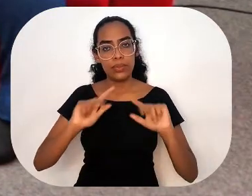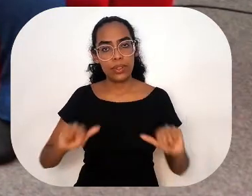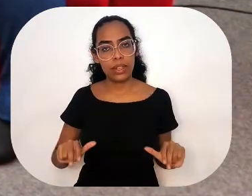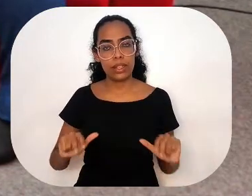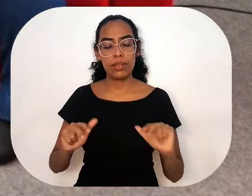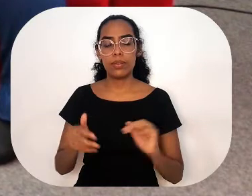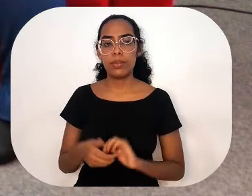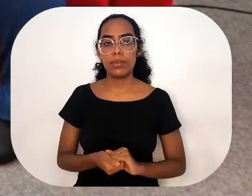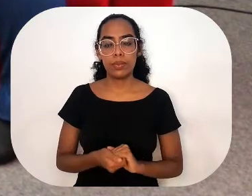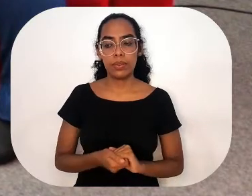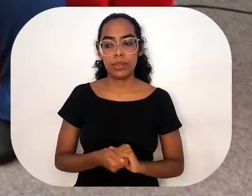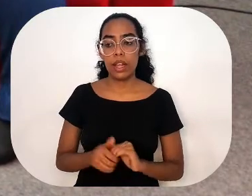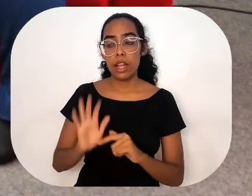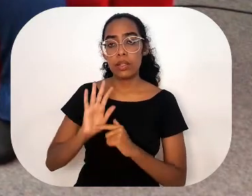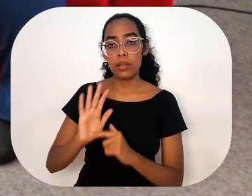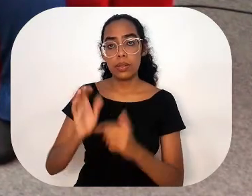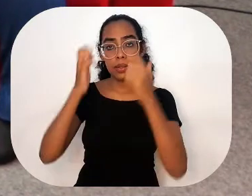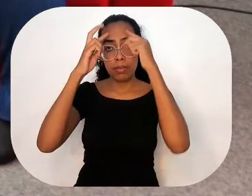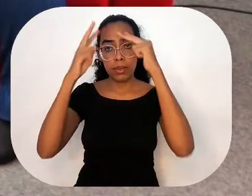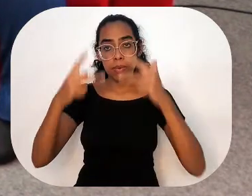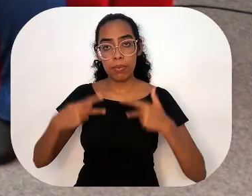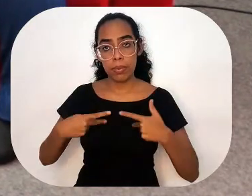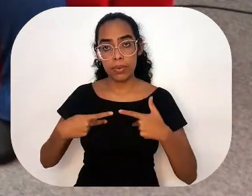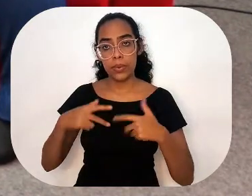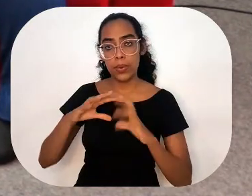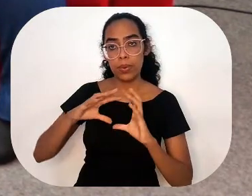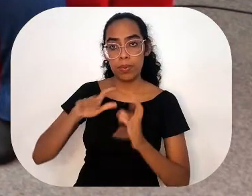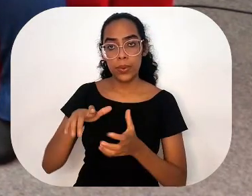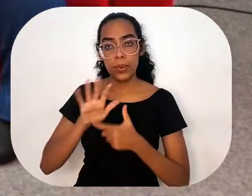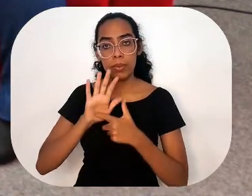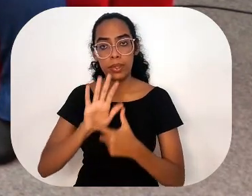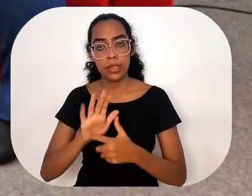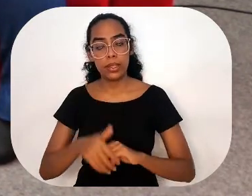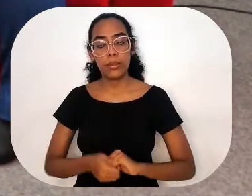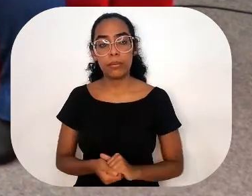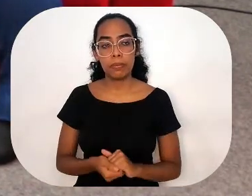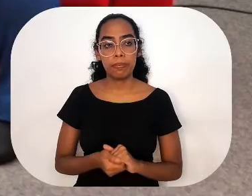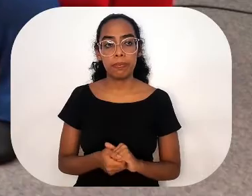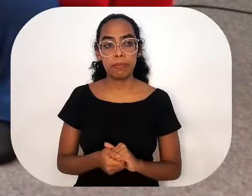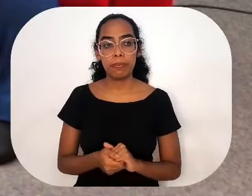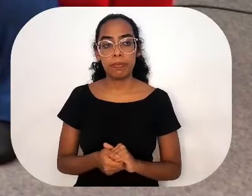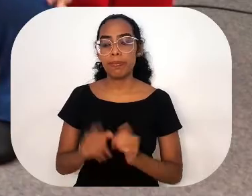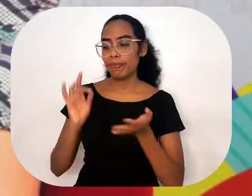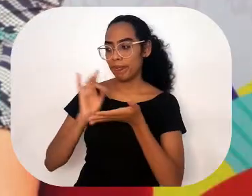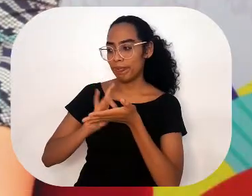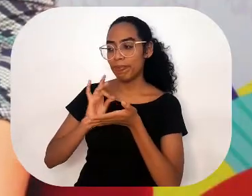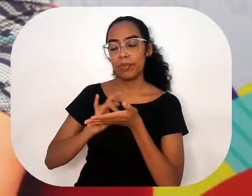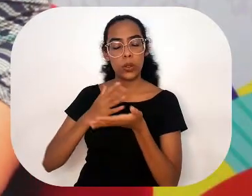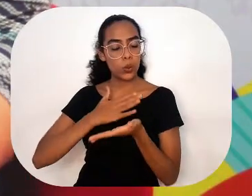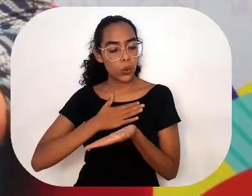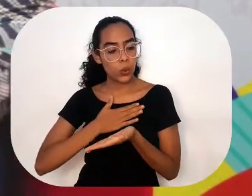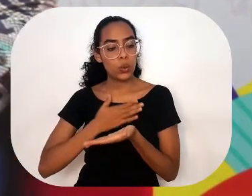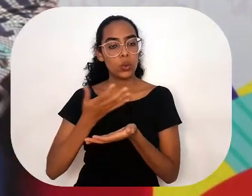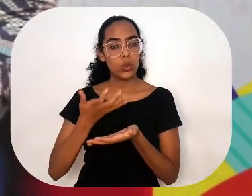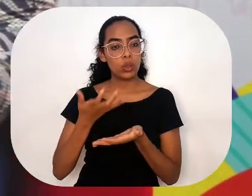contar contar sobre a condição humana de contar sobre o mundo né Oi eu gostaria de ressaltar